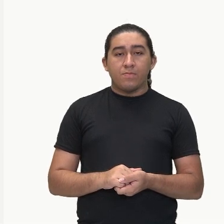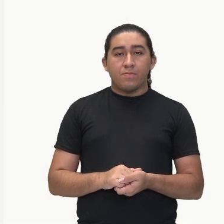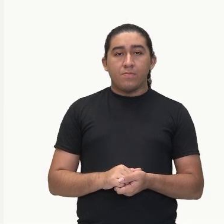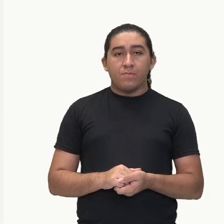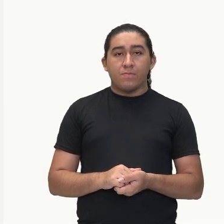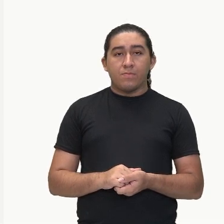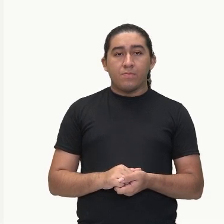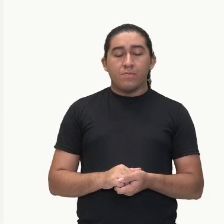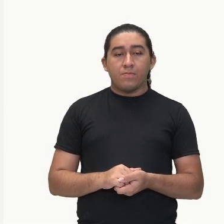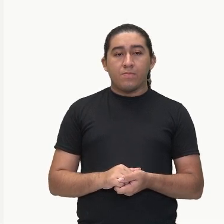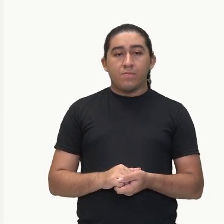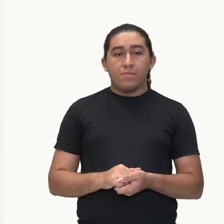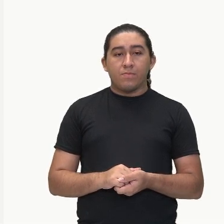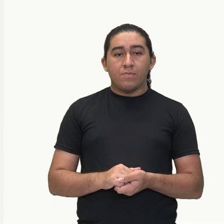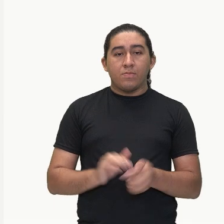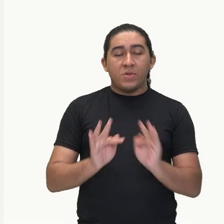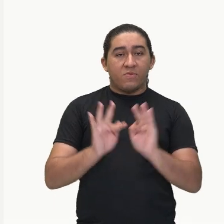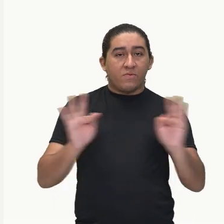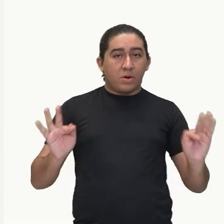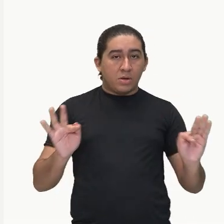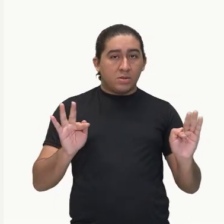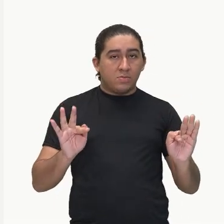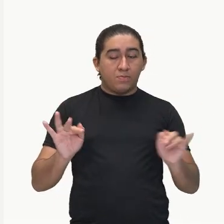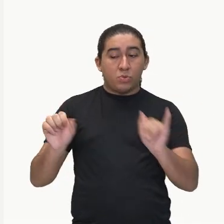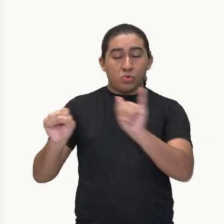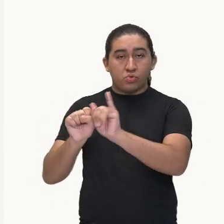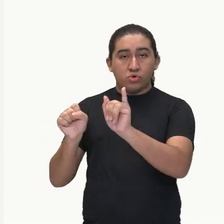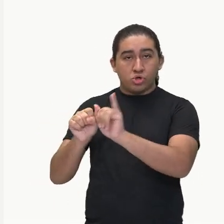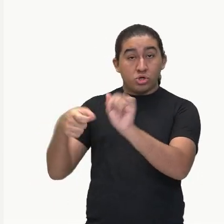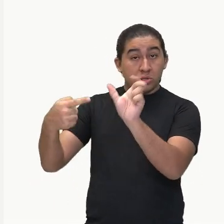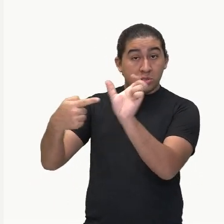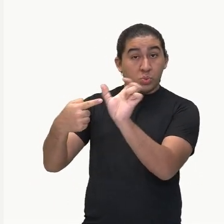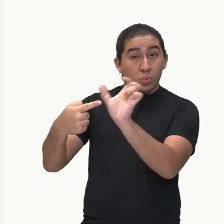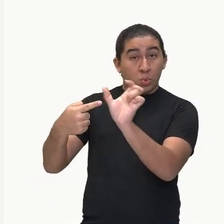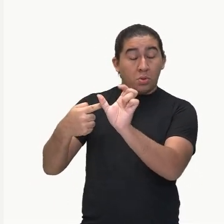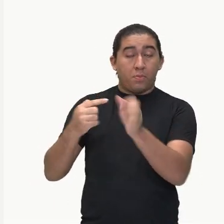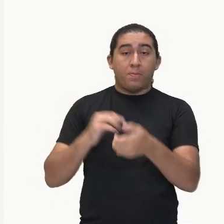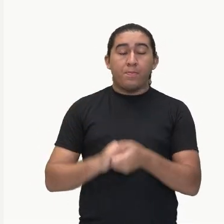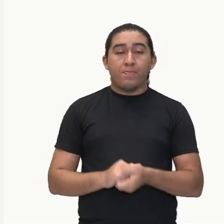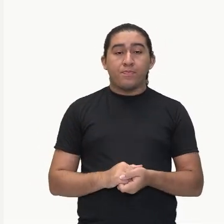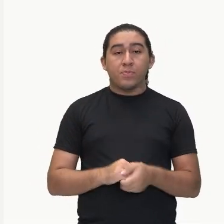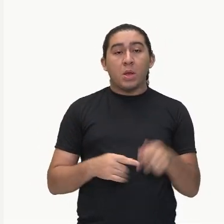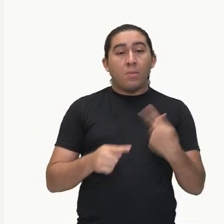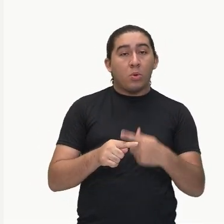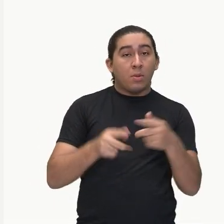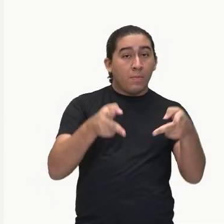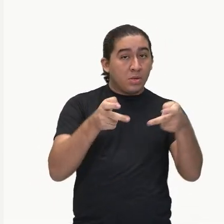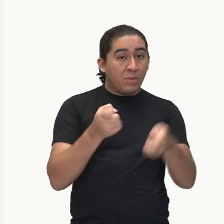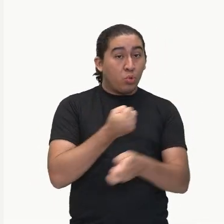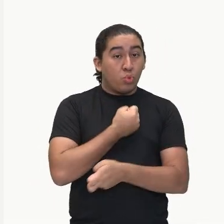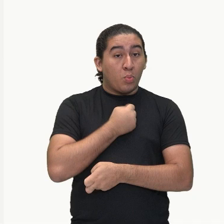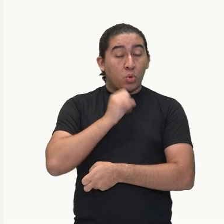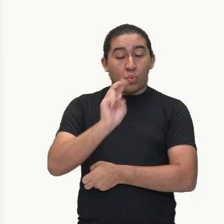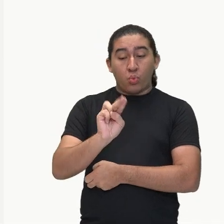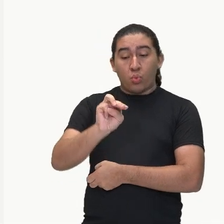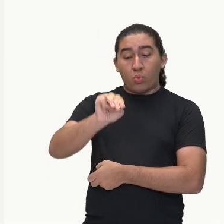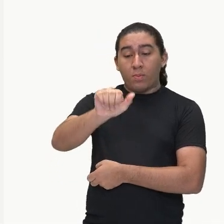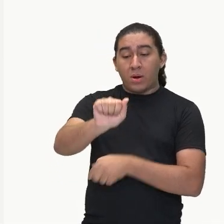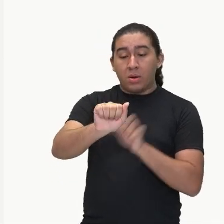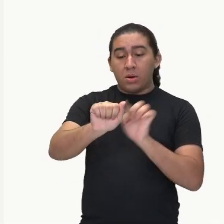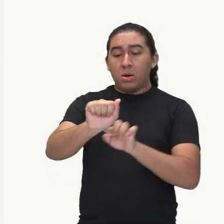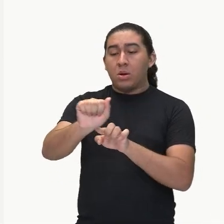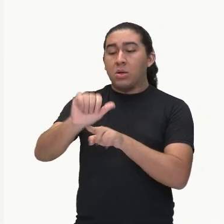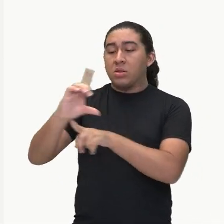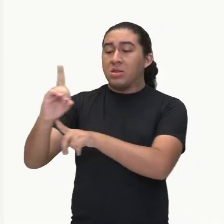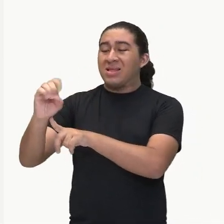Então, sujeito aí no singular, né? Porque, olha o numeral. Deu